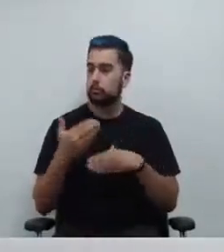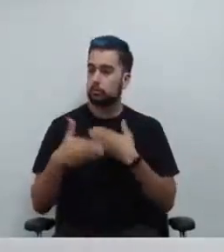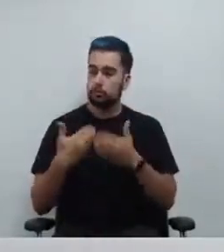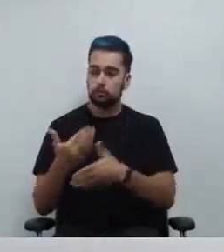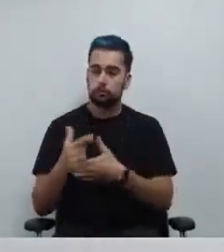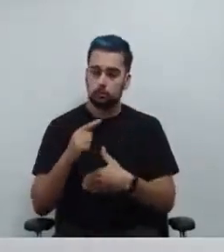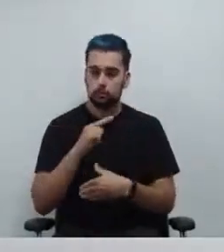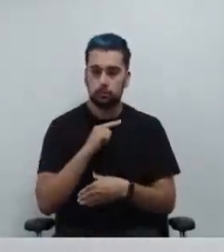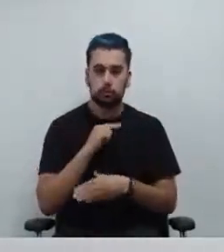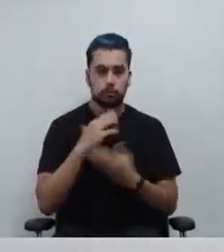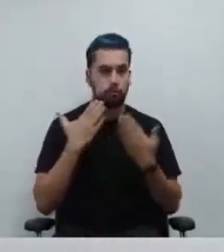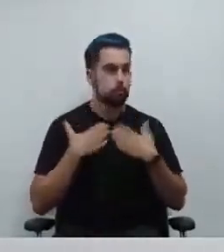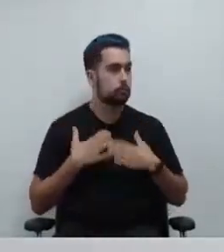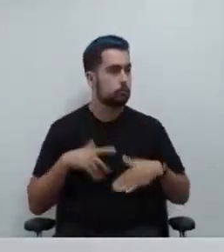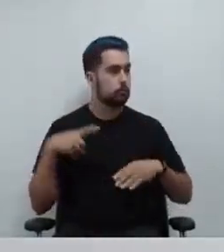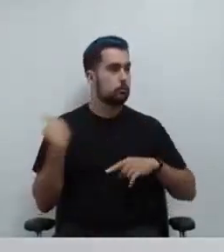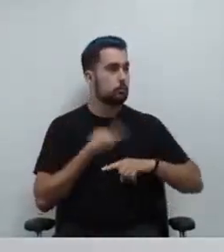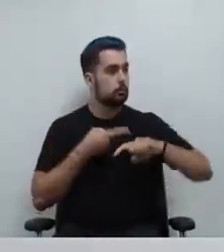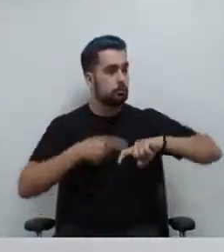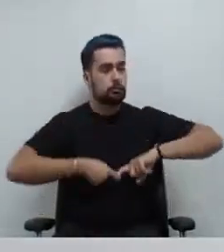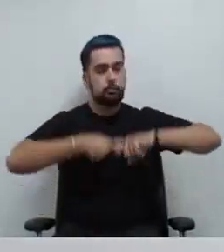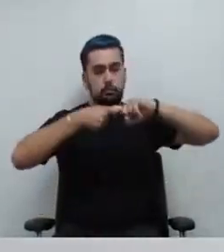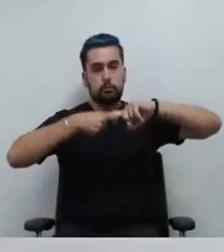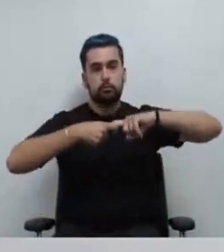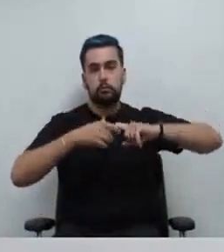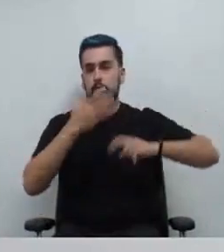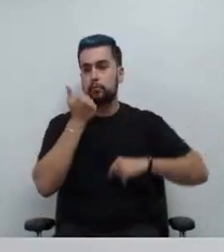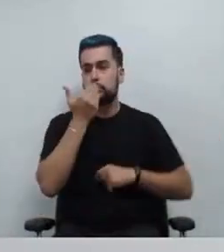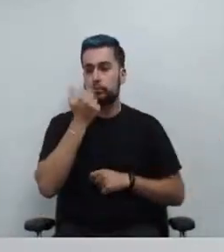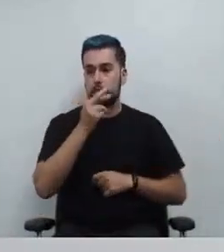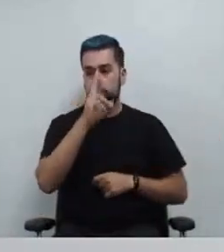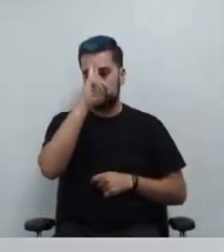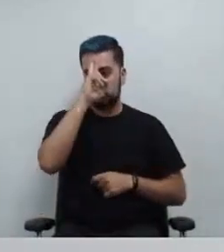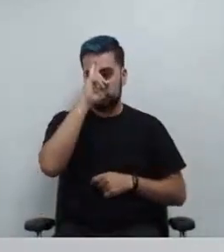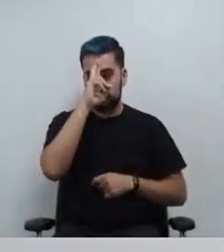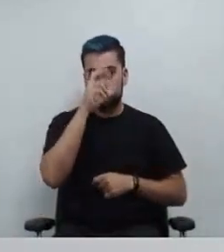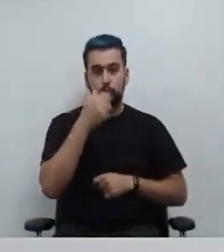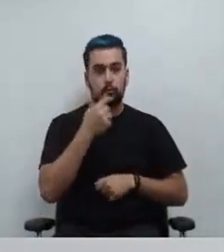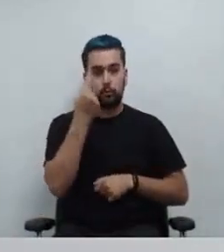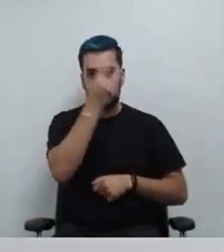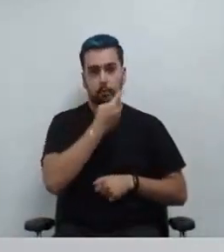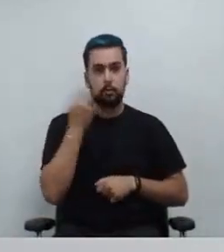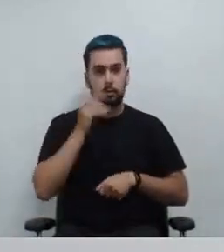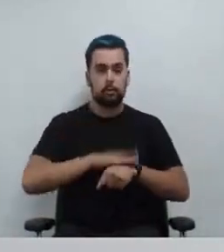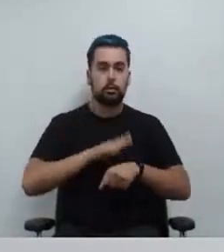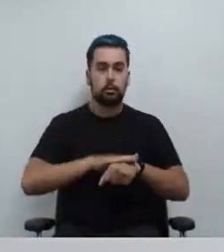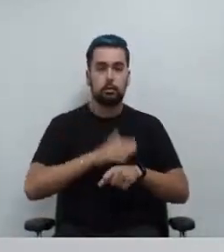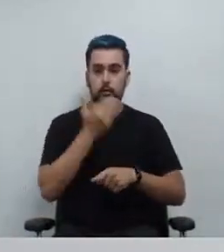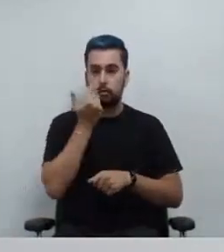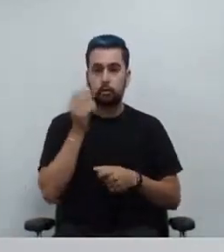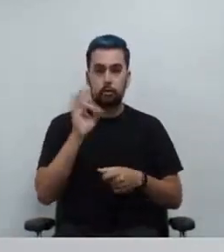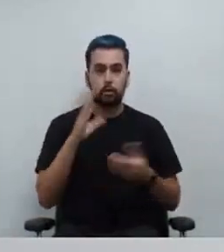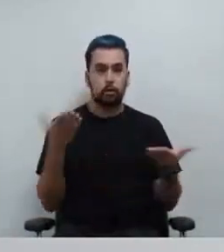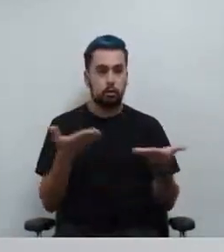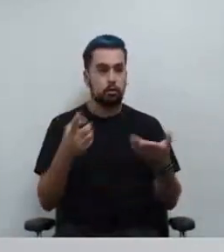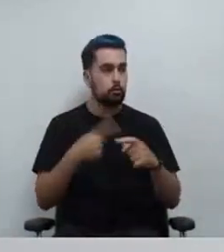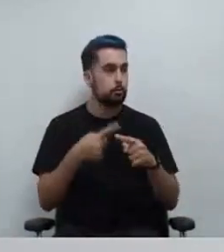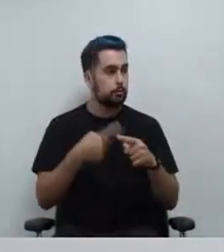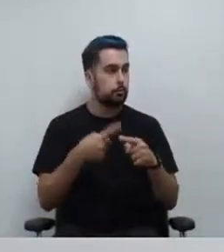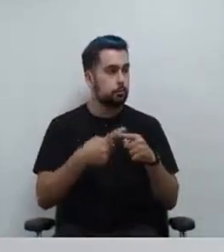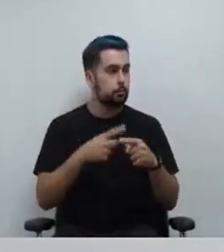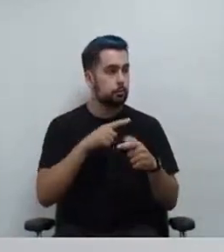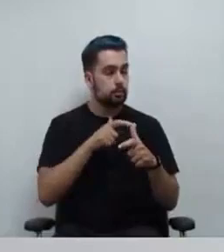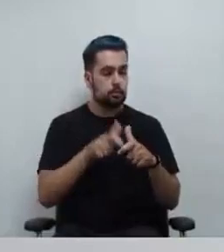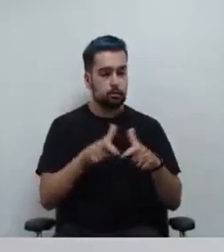mais tranquilos, a gente suspende aqui para o almoço. Vou sugerir aqui 1 hora de almoço somente hoje, né? Porque, enfim,